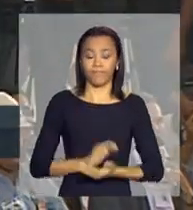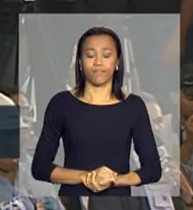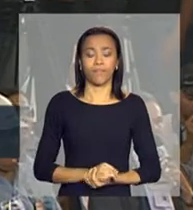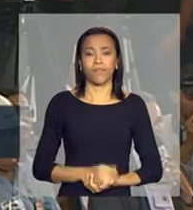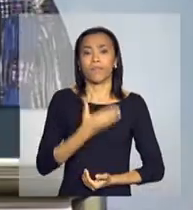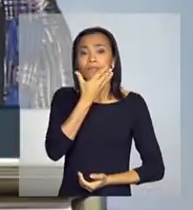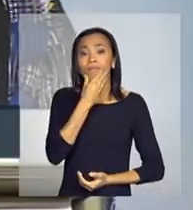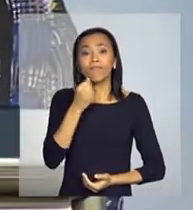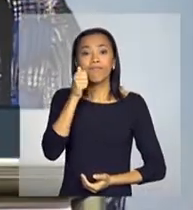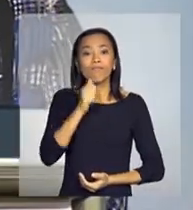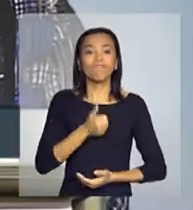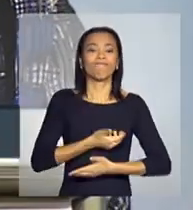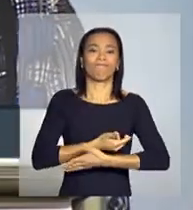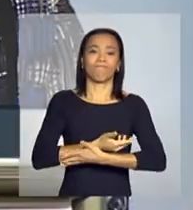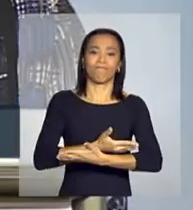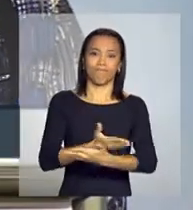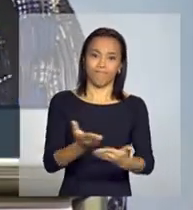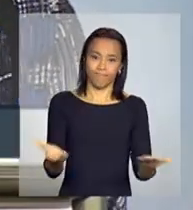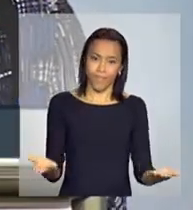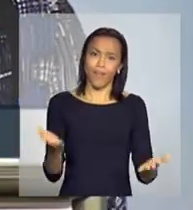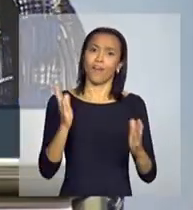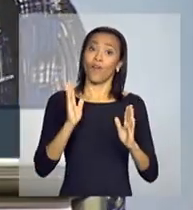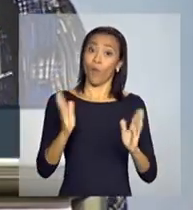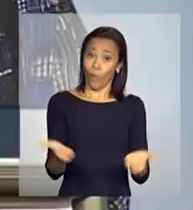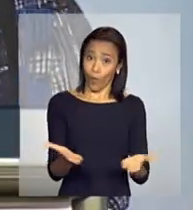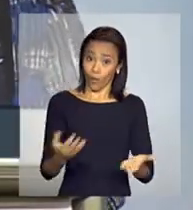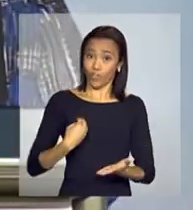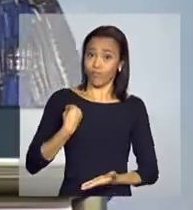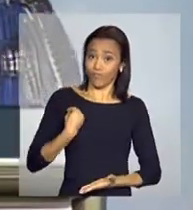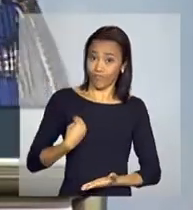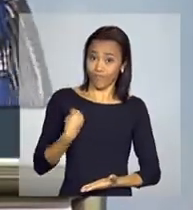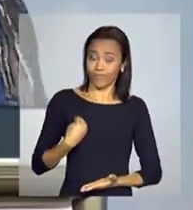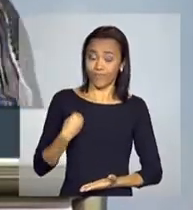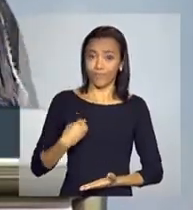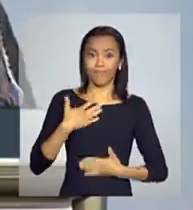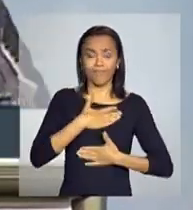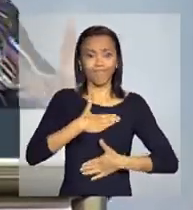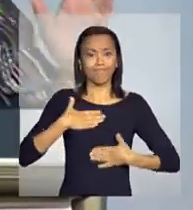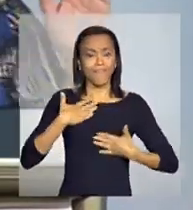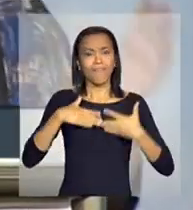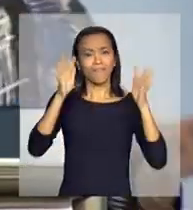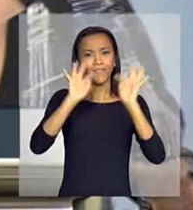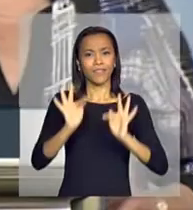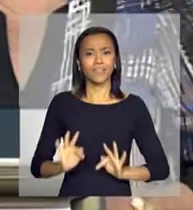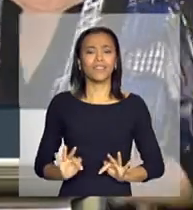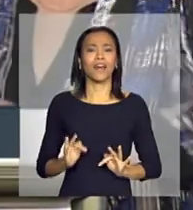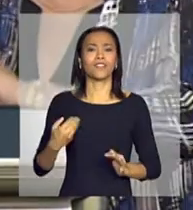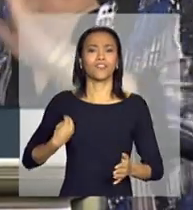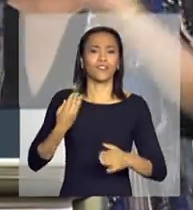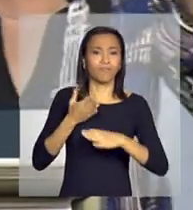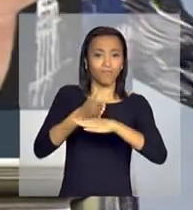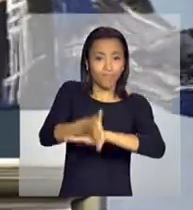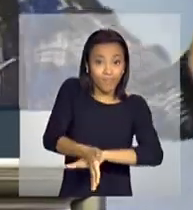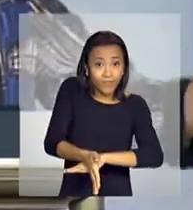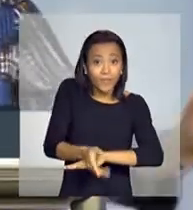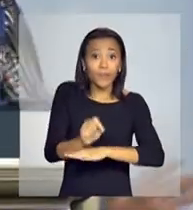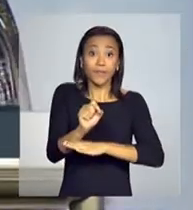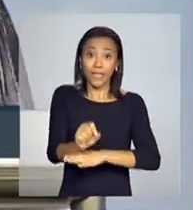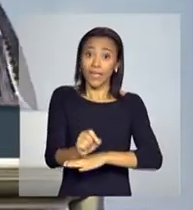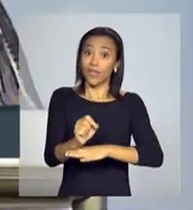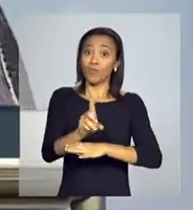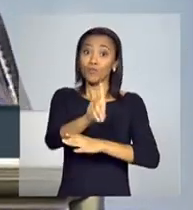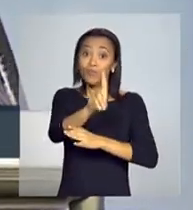Senhoras e senhores, eu tive aqui hoje a felicidade de participar do momento